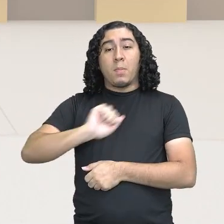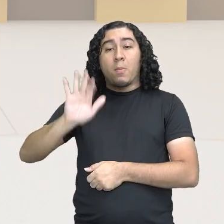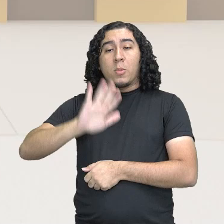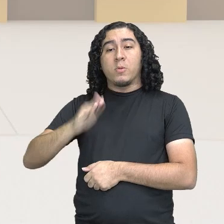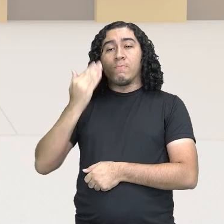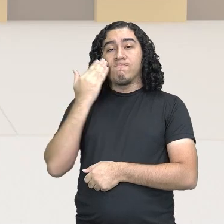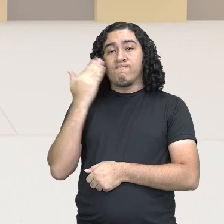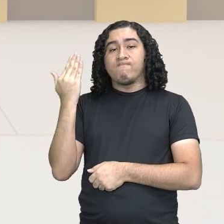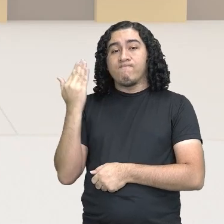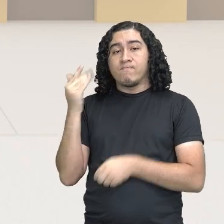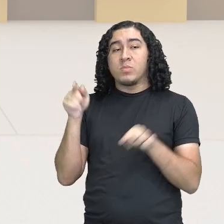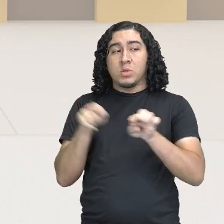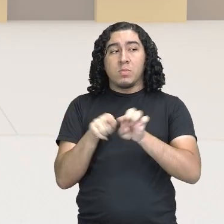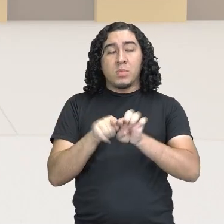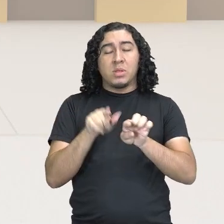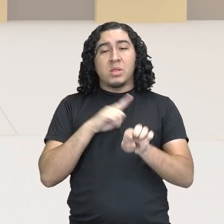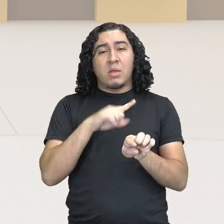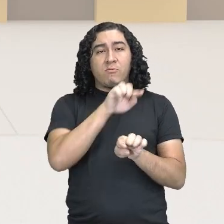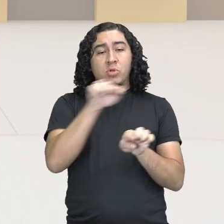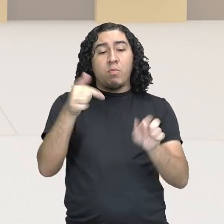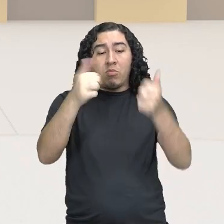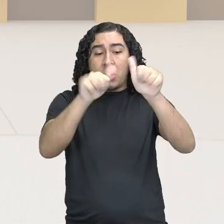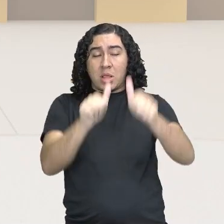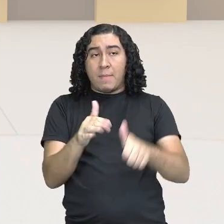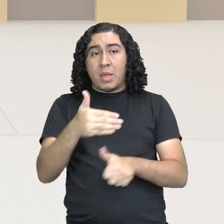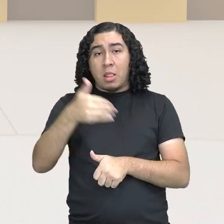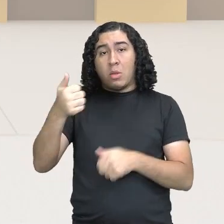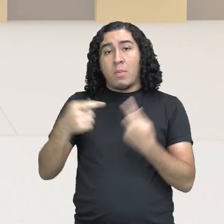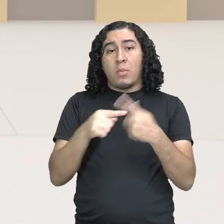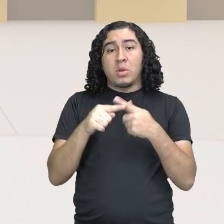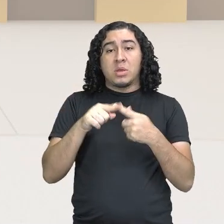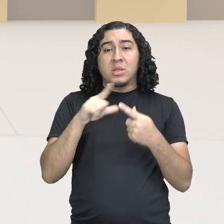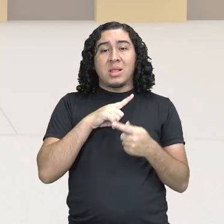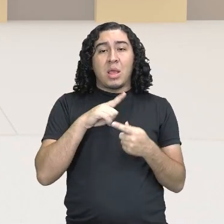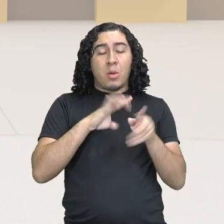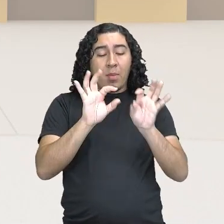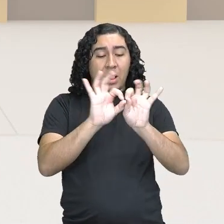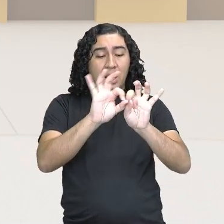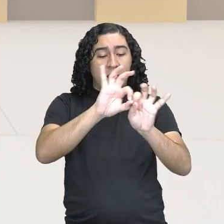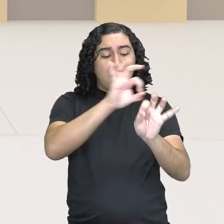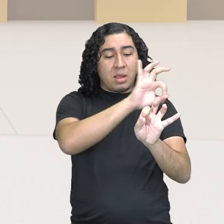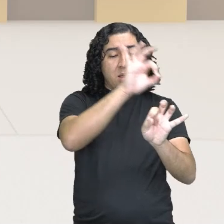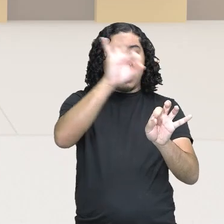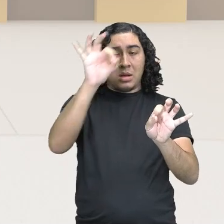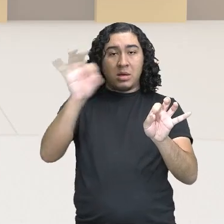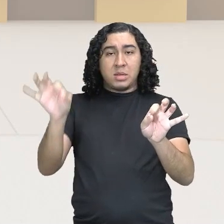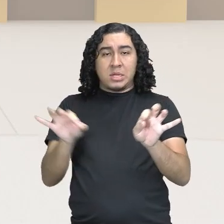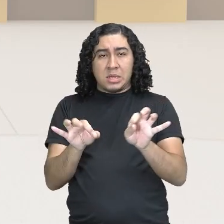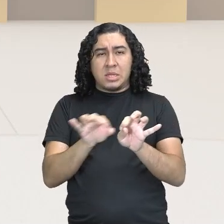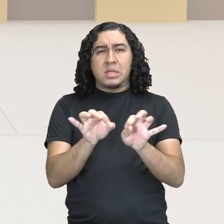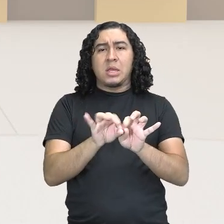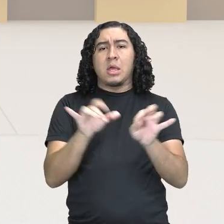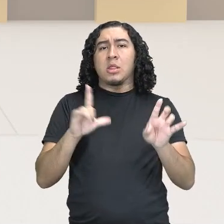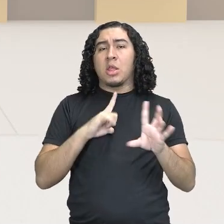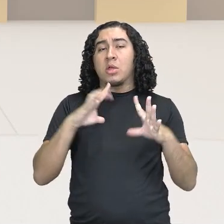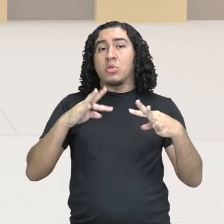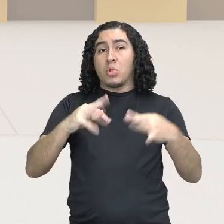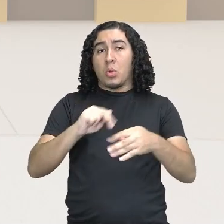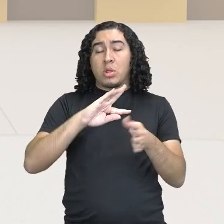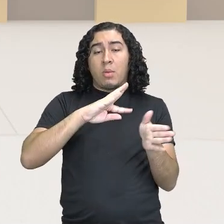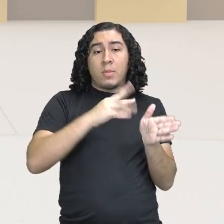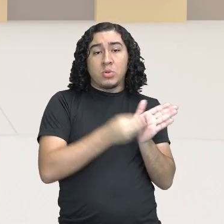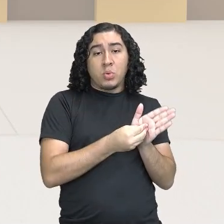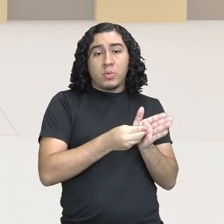trazer depois para a cartela para vocês observarem melhor, porque tem uma linha ali delimitando toda a Amazônia Legal, tá? Então,